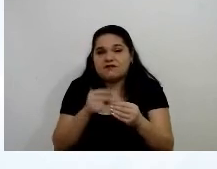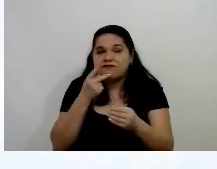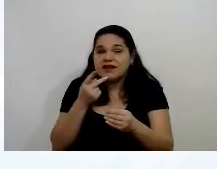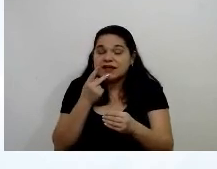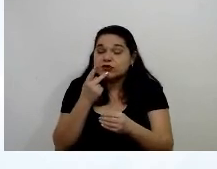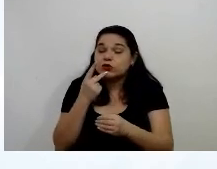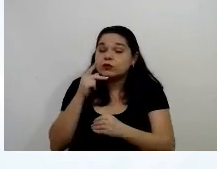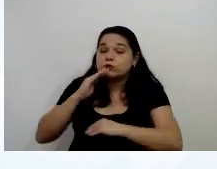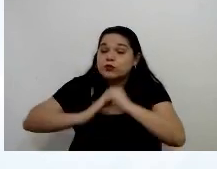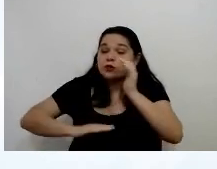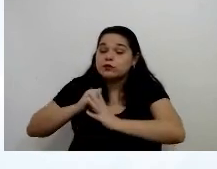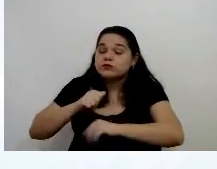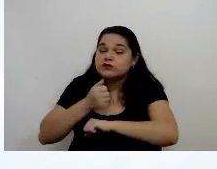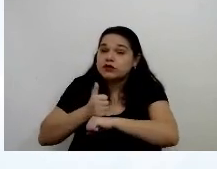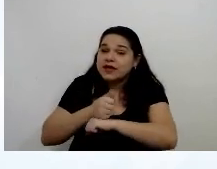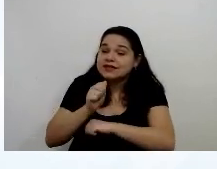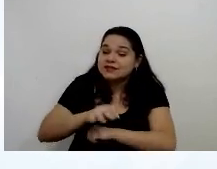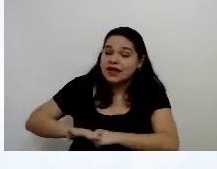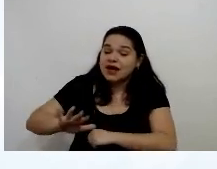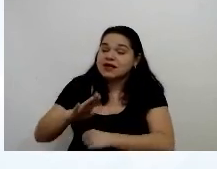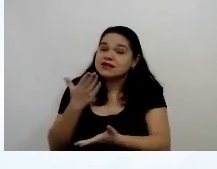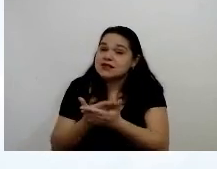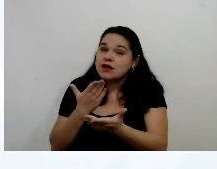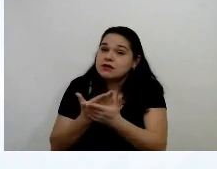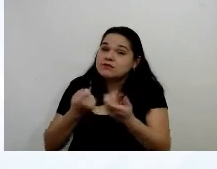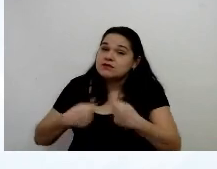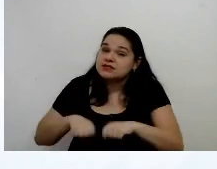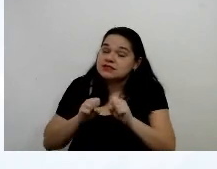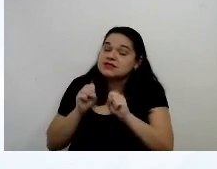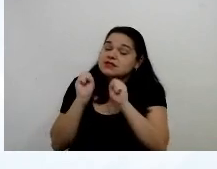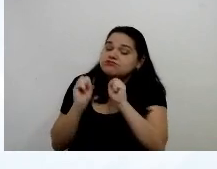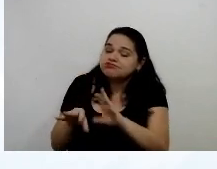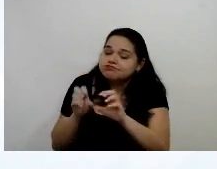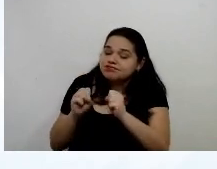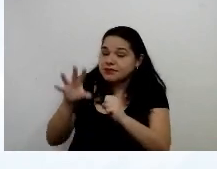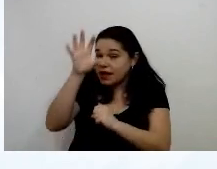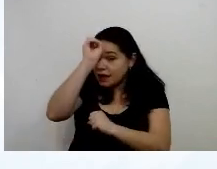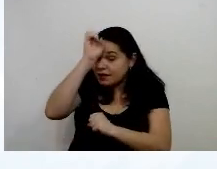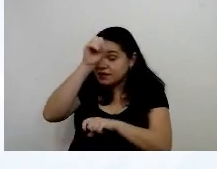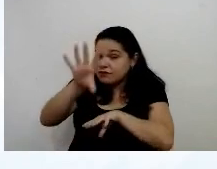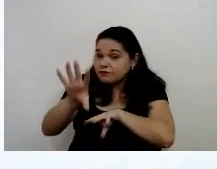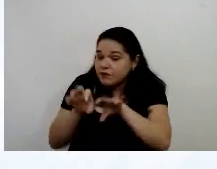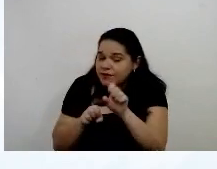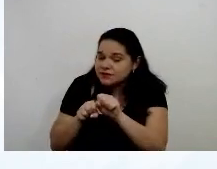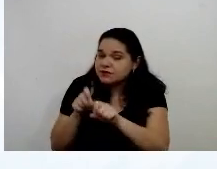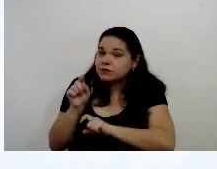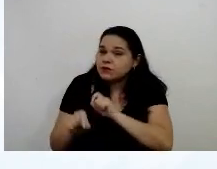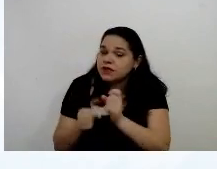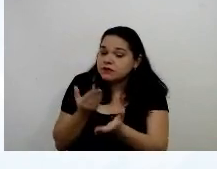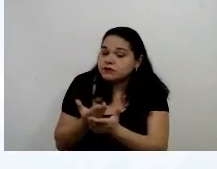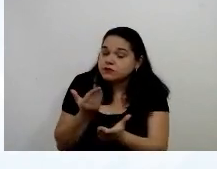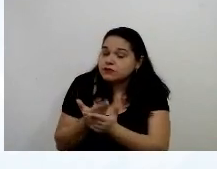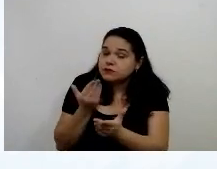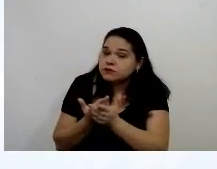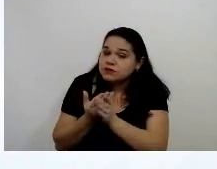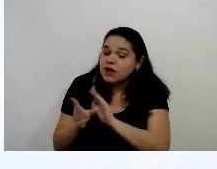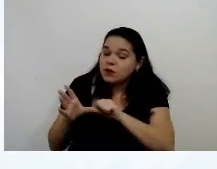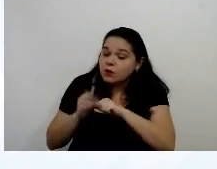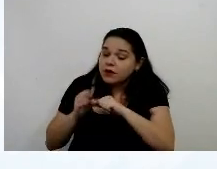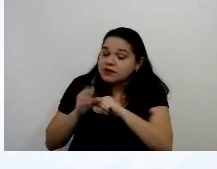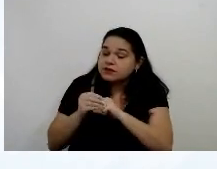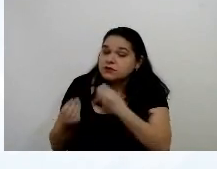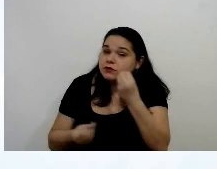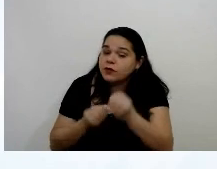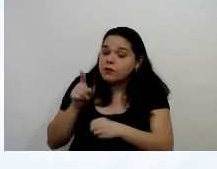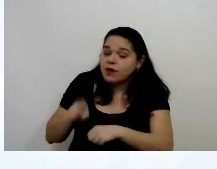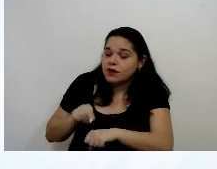profissionais, não só no tratamento e no conhecimento sobre as doenças